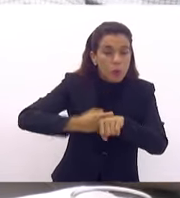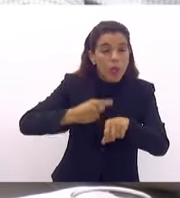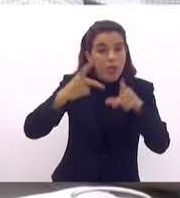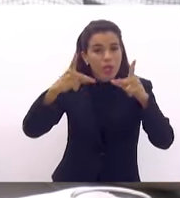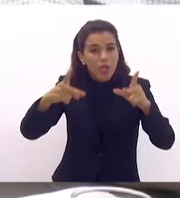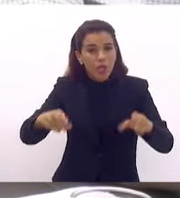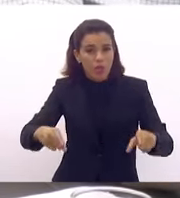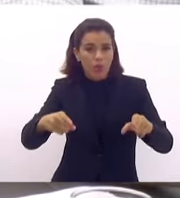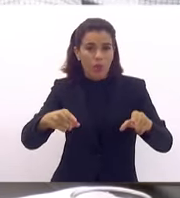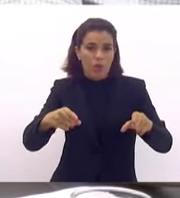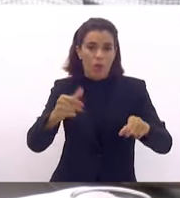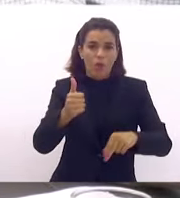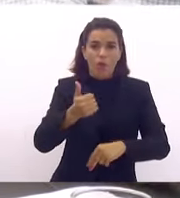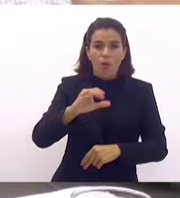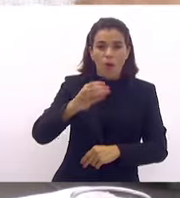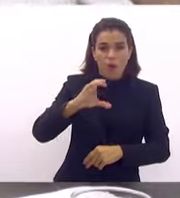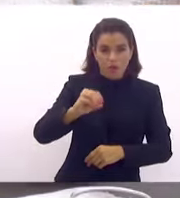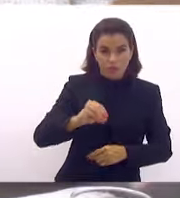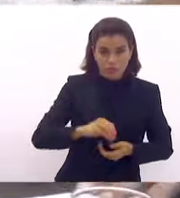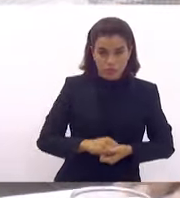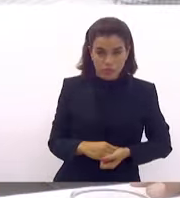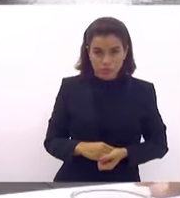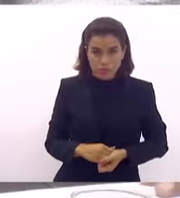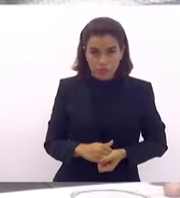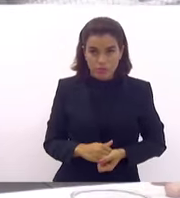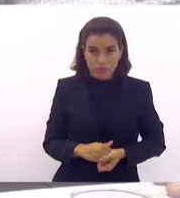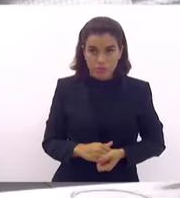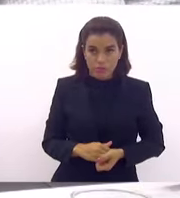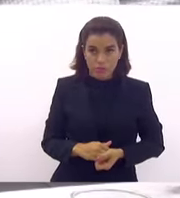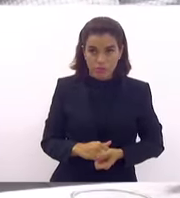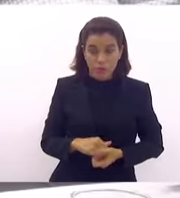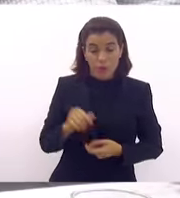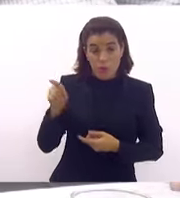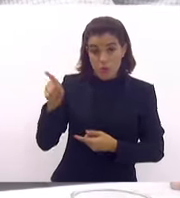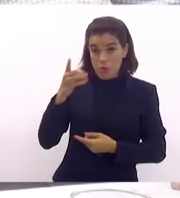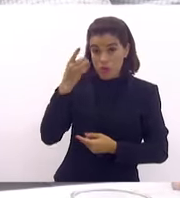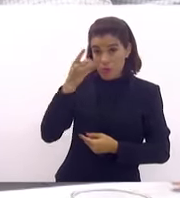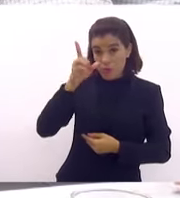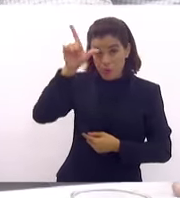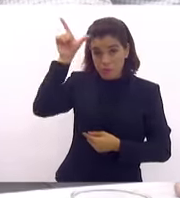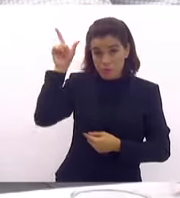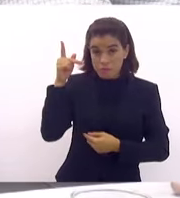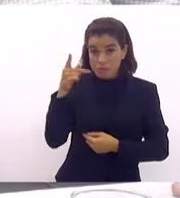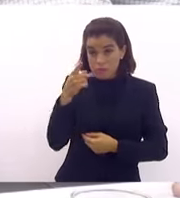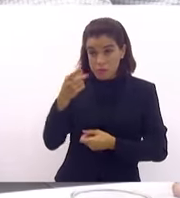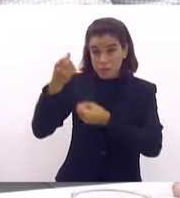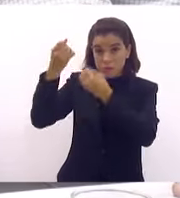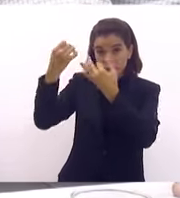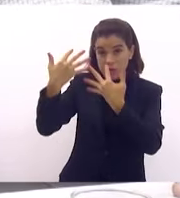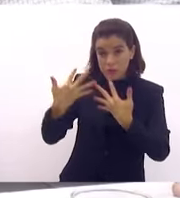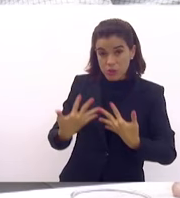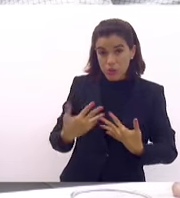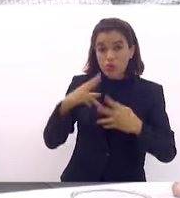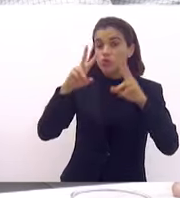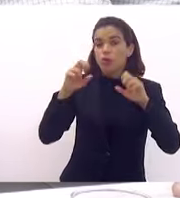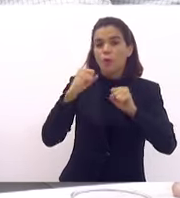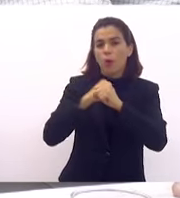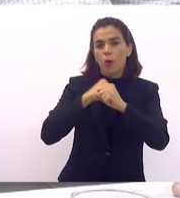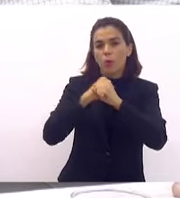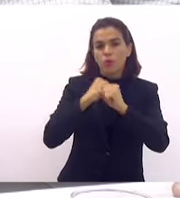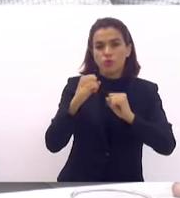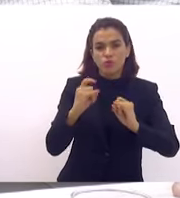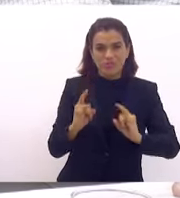aço. Ao aço. E o Luiz Paulo falou dessas construções na China, o